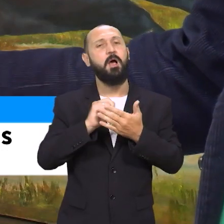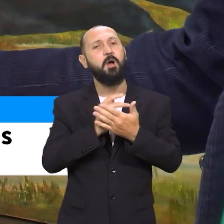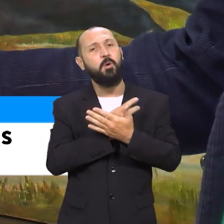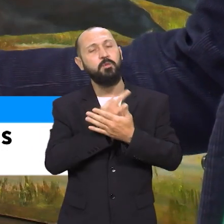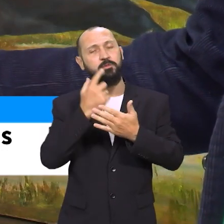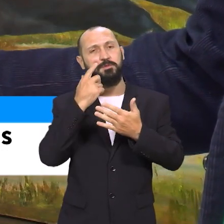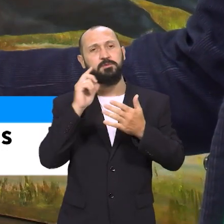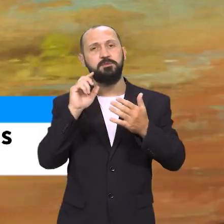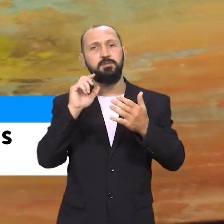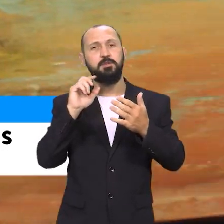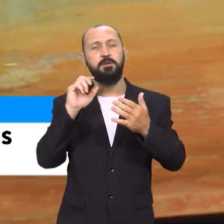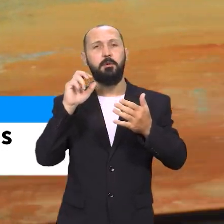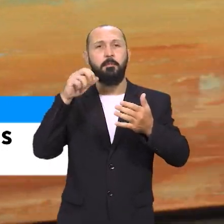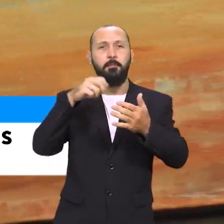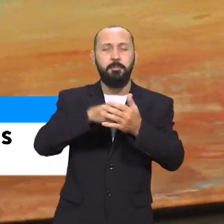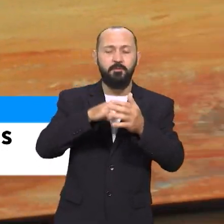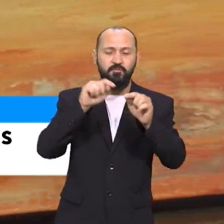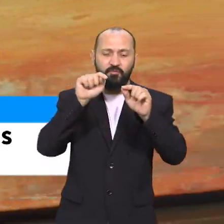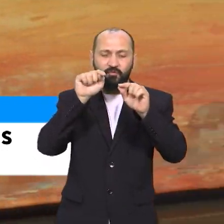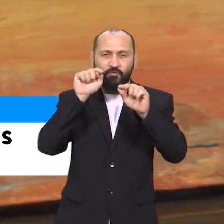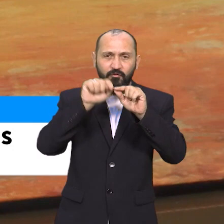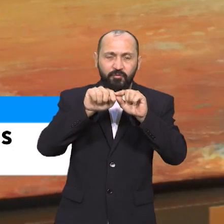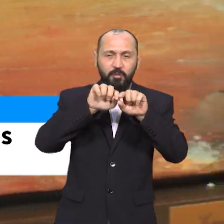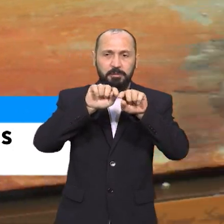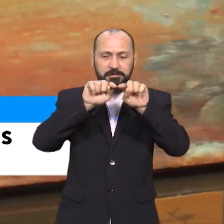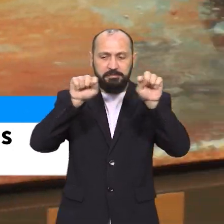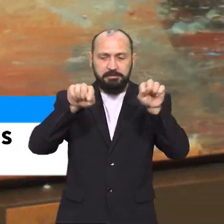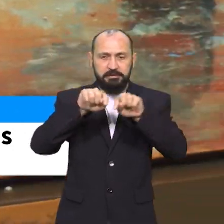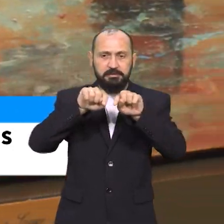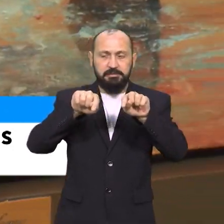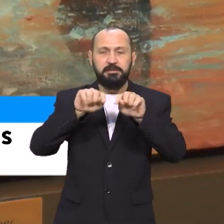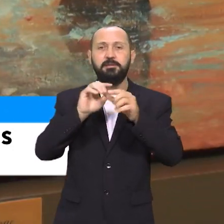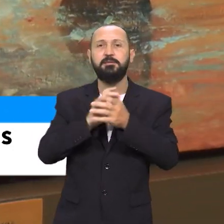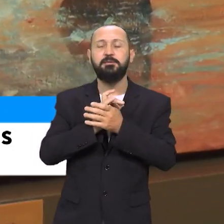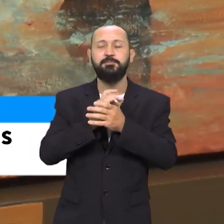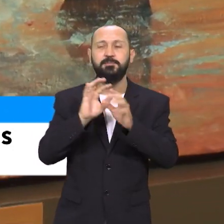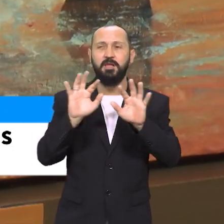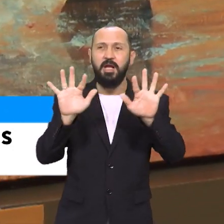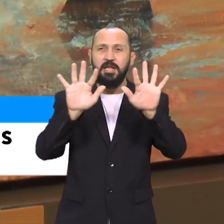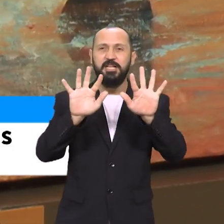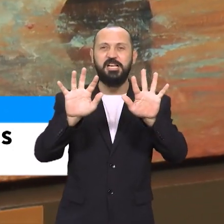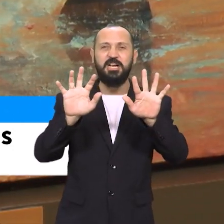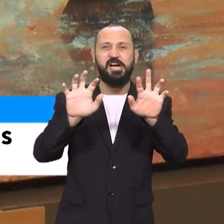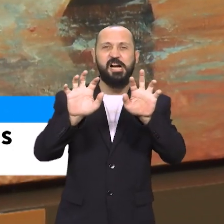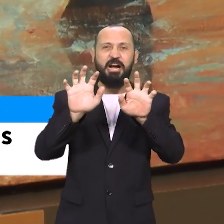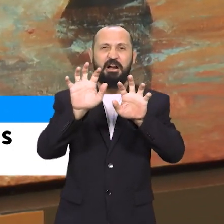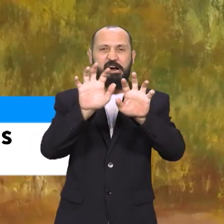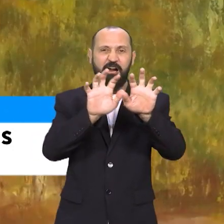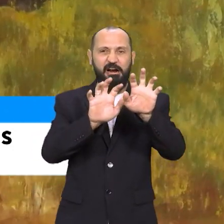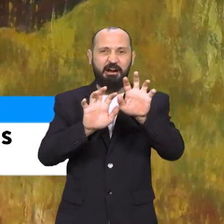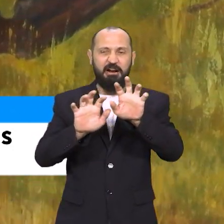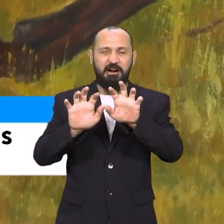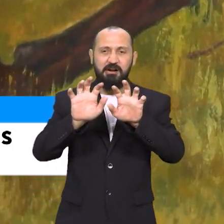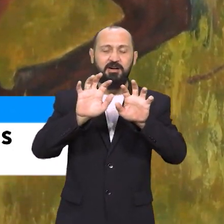aconteceu um acidente, uma perfuração nessa tela, né? Craquelamentos,